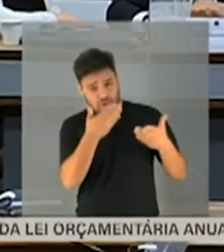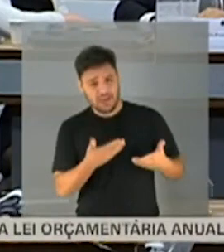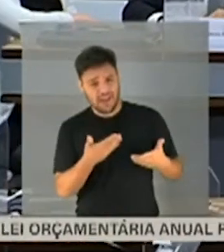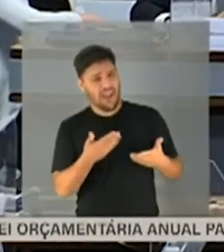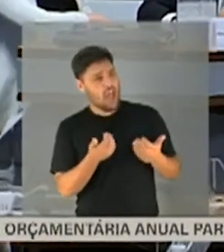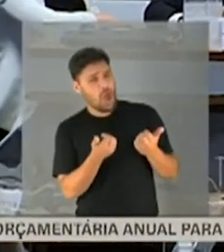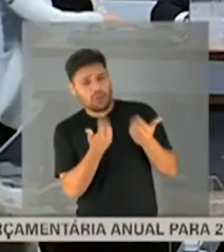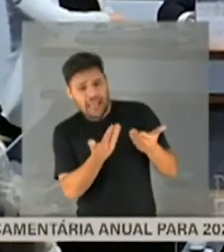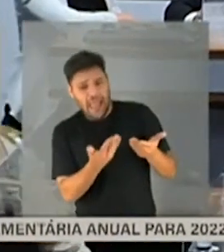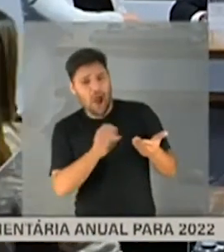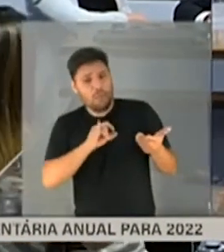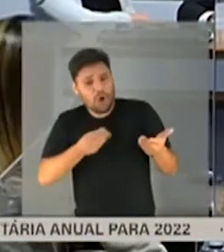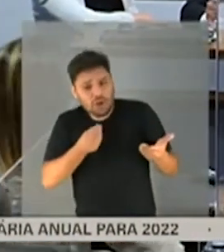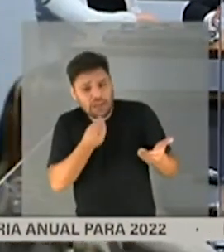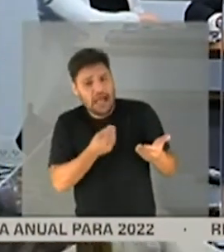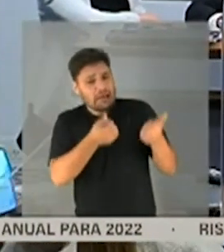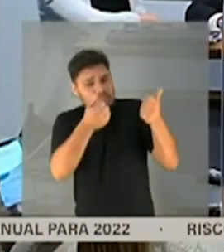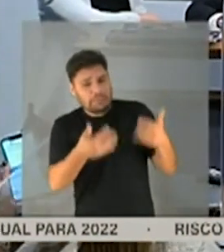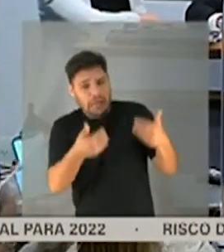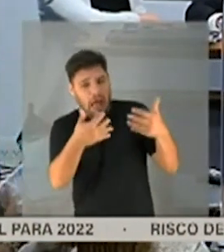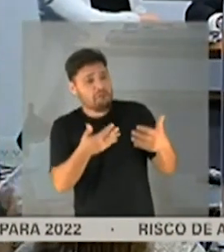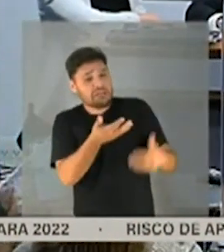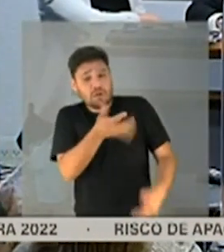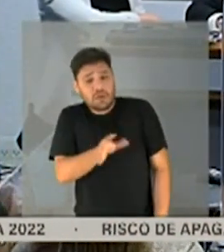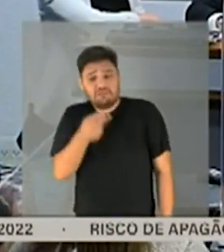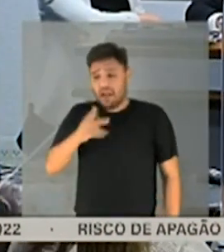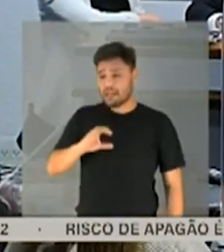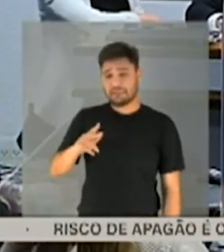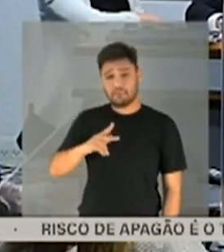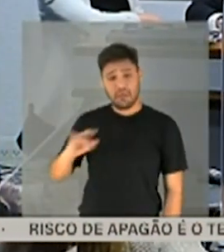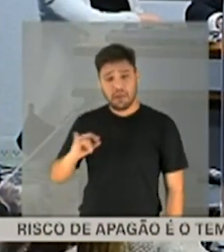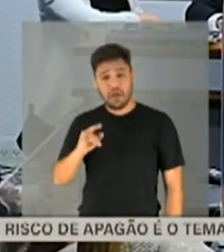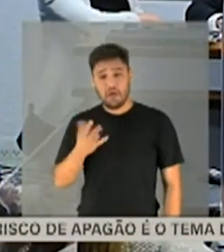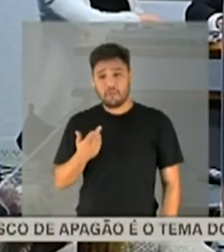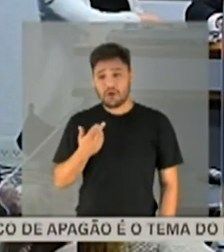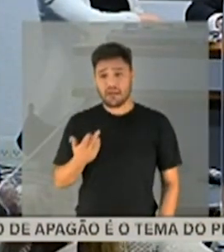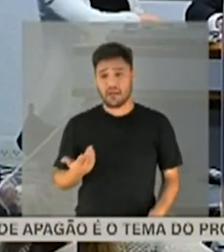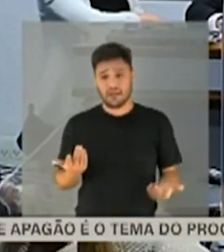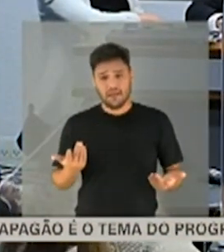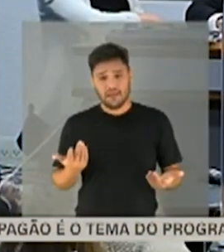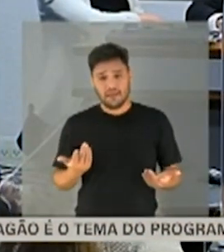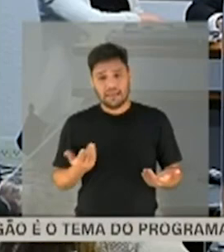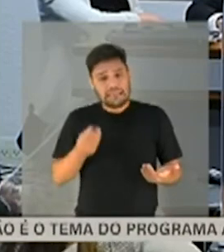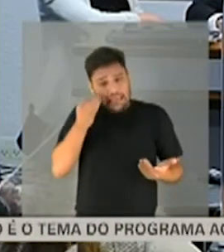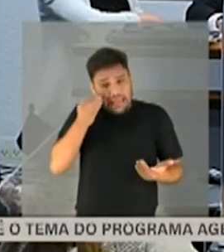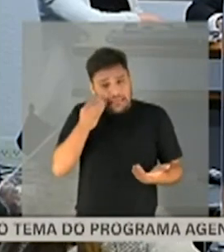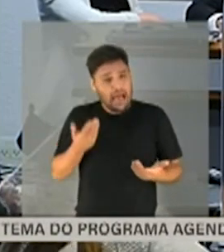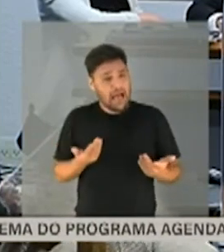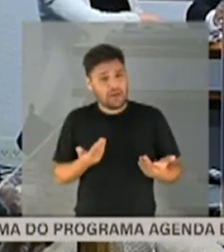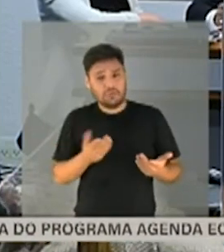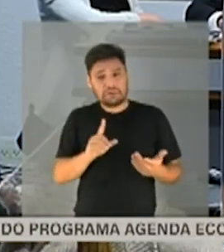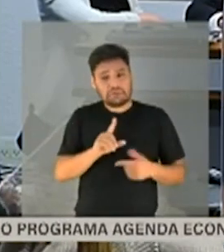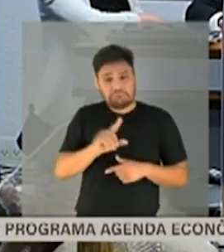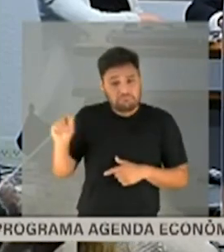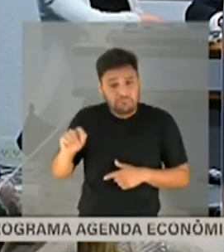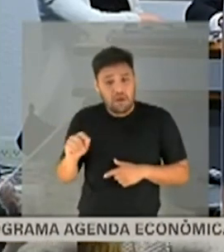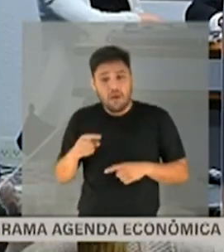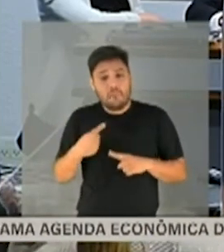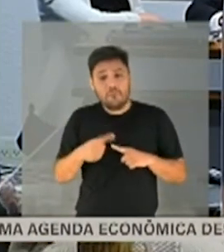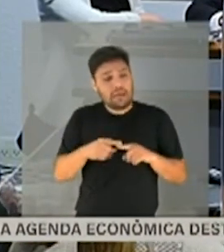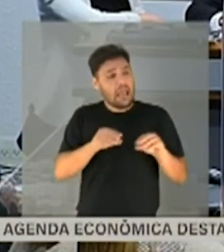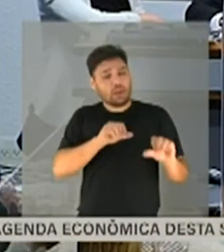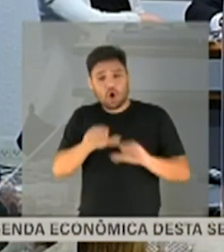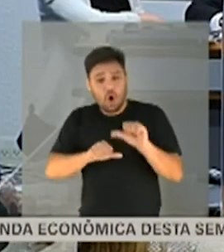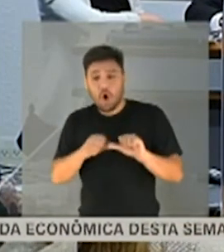de prisão. Vossa Senhoria não quis dizer na CPI por que foi tirado, por que tentaram tirar o seu a primeira vez, por que